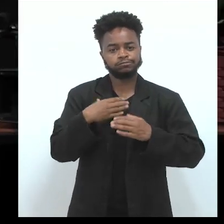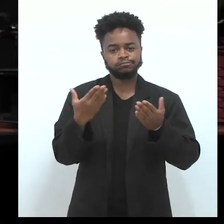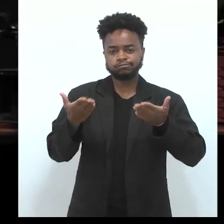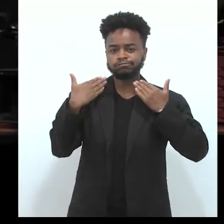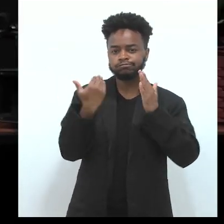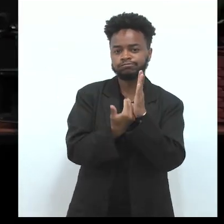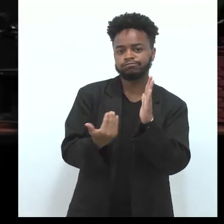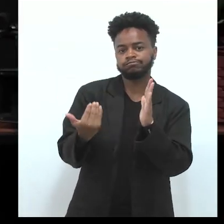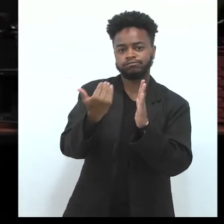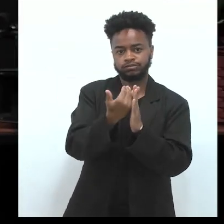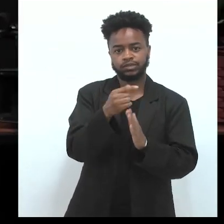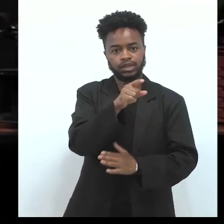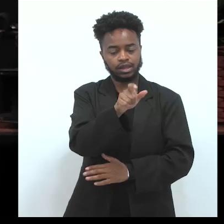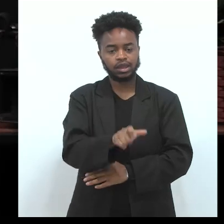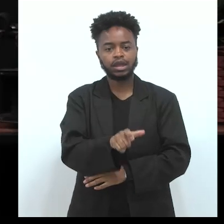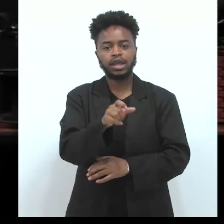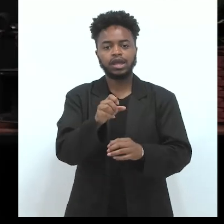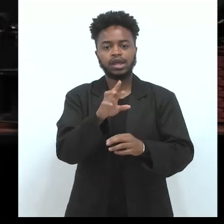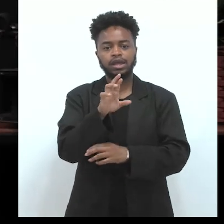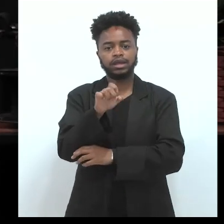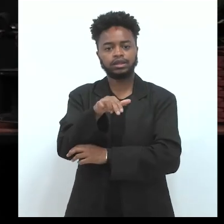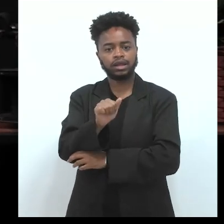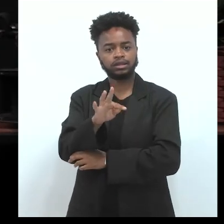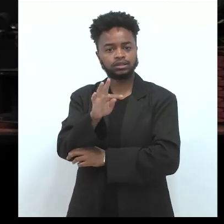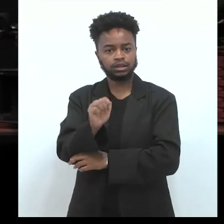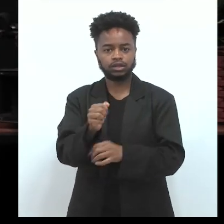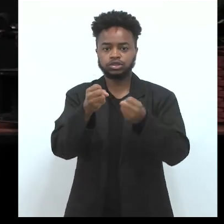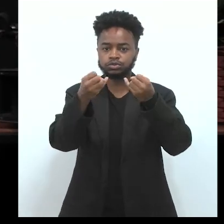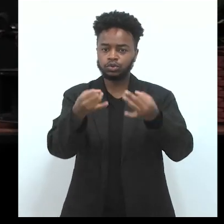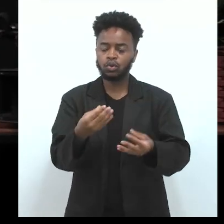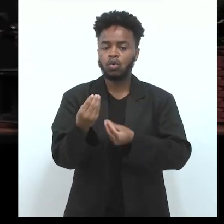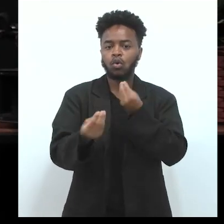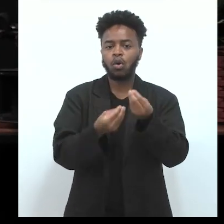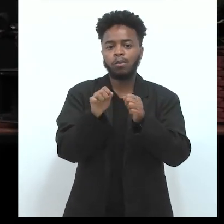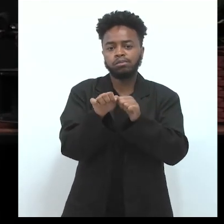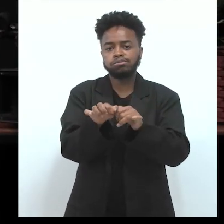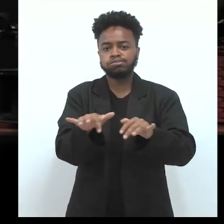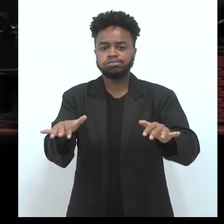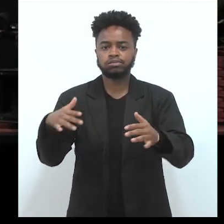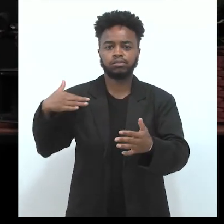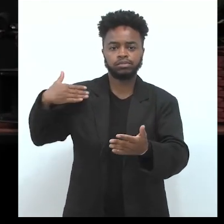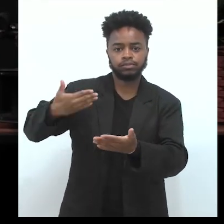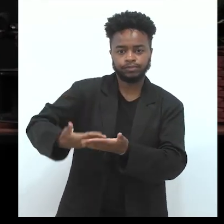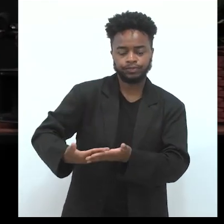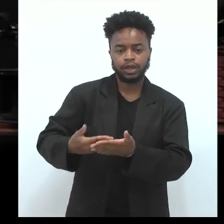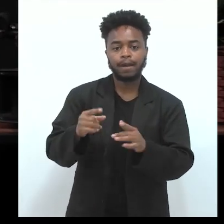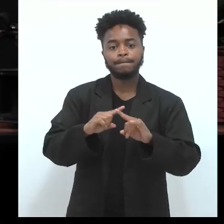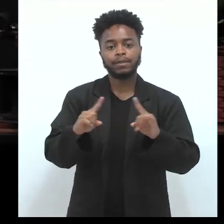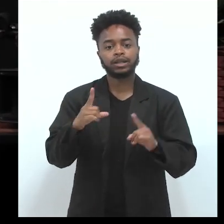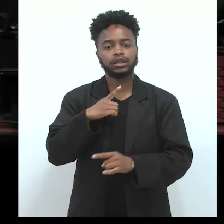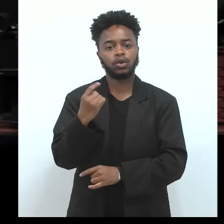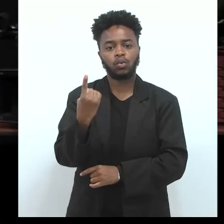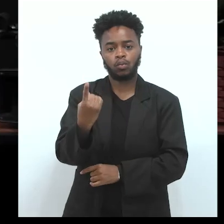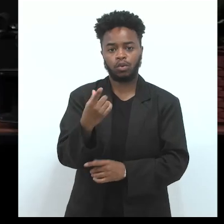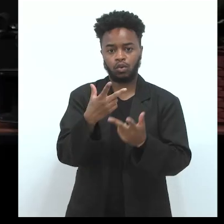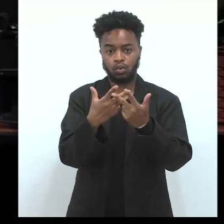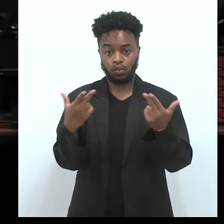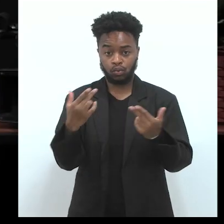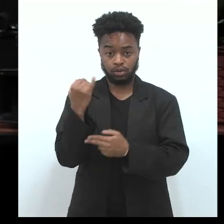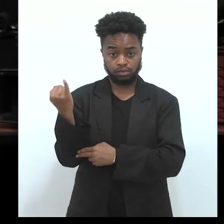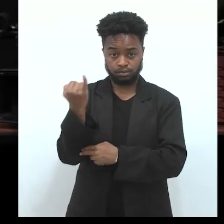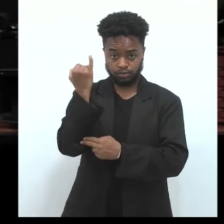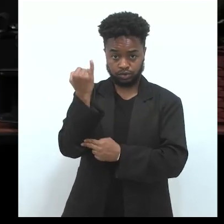a esse calor, que a Renata muito bem estava explicando no bloco anterior, como que ele vem se dissipando aí ao longo dos anos. E um ponto importante